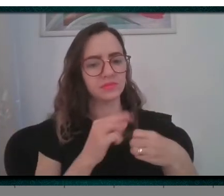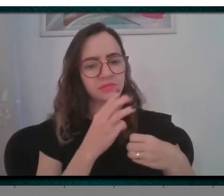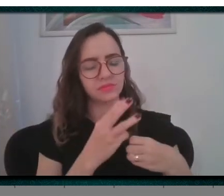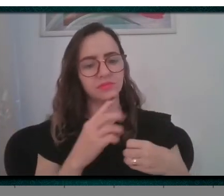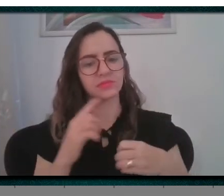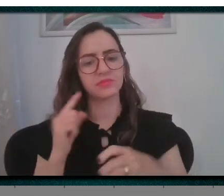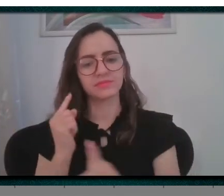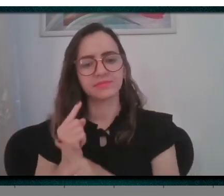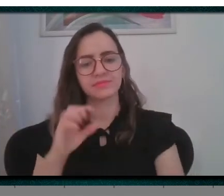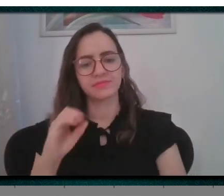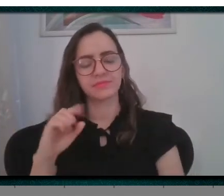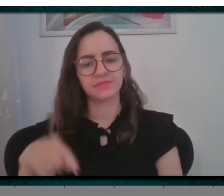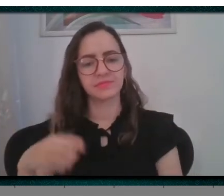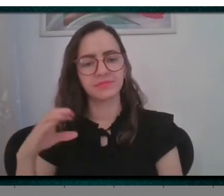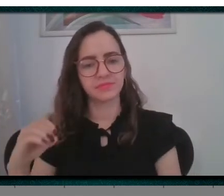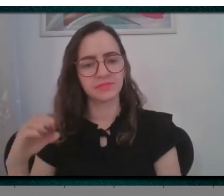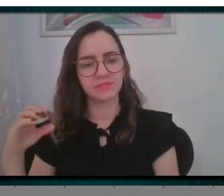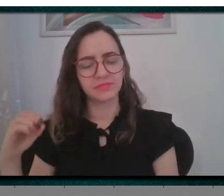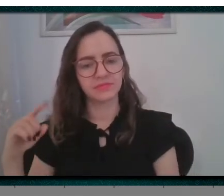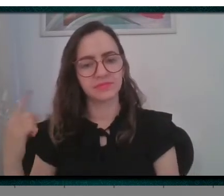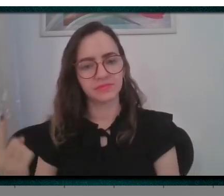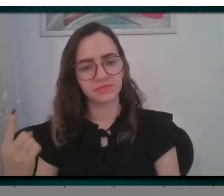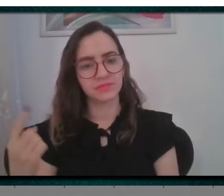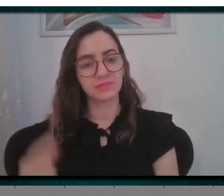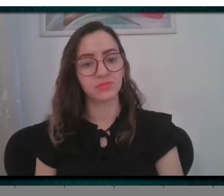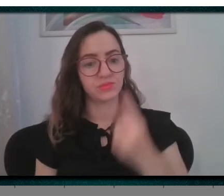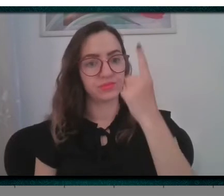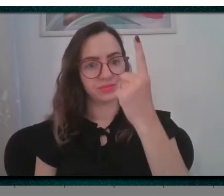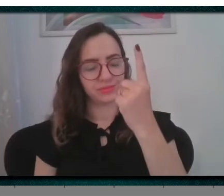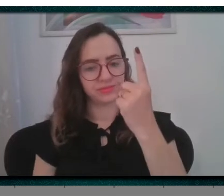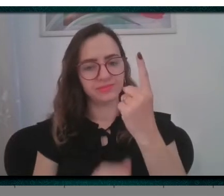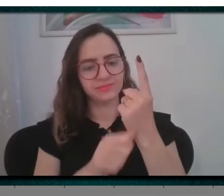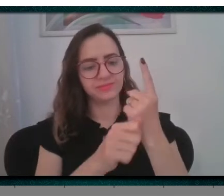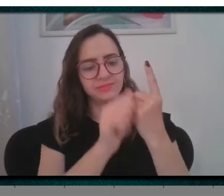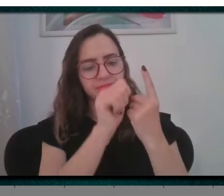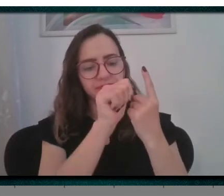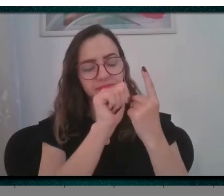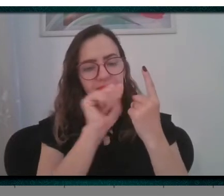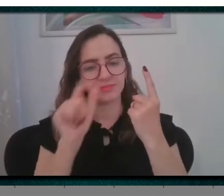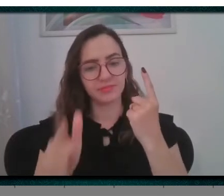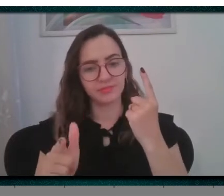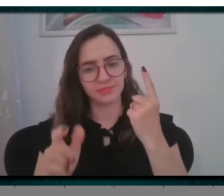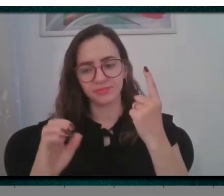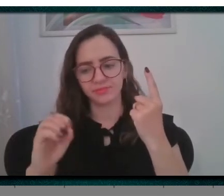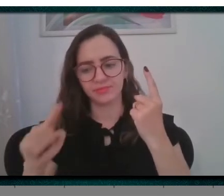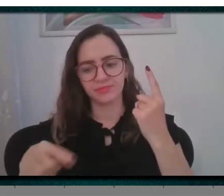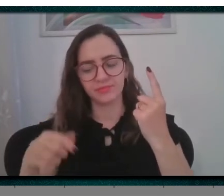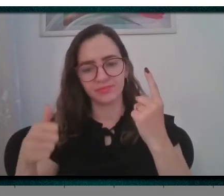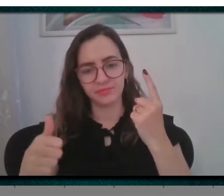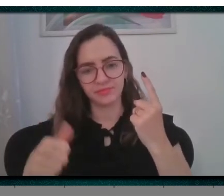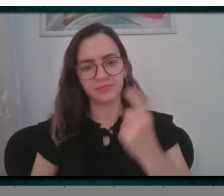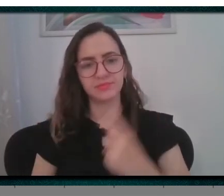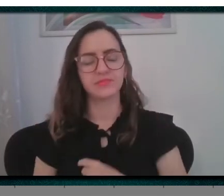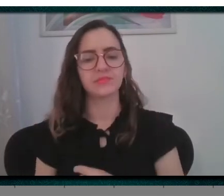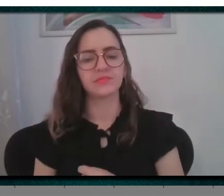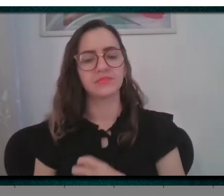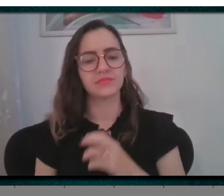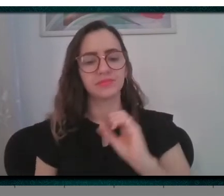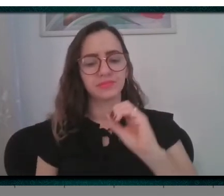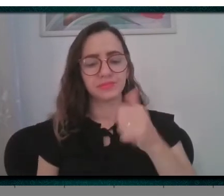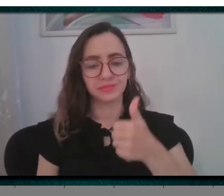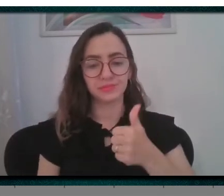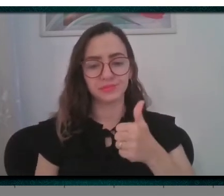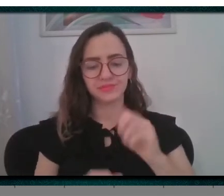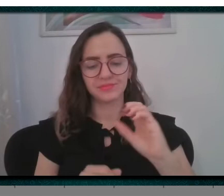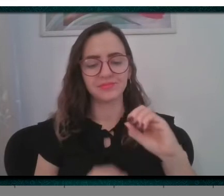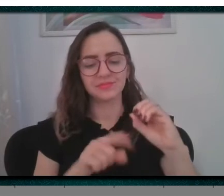Então, observa que aqui realmente 1 é maior do que 0,1. Tá? E 1 é maior do que 0,01. Por isso aqui, ó. O 10 elevado a menos 14